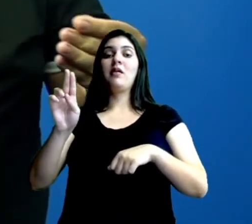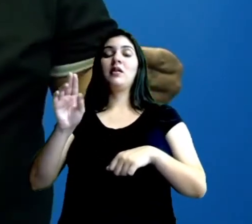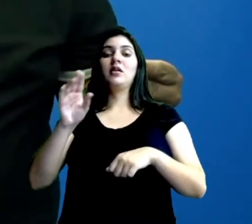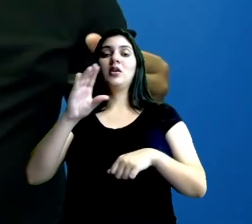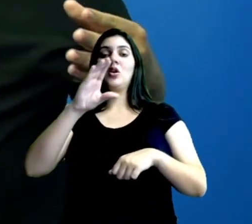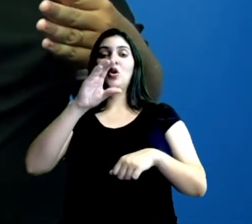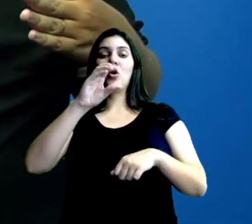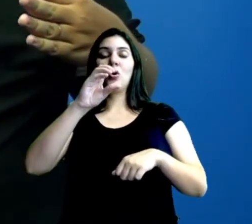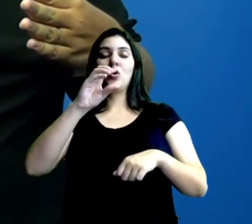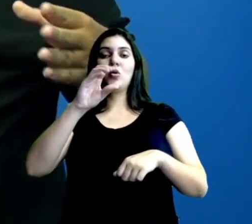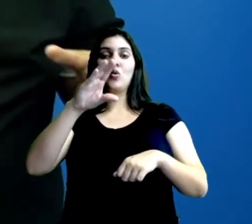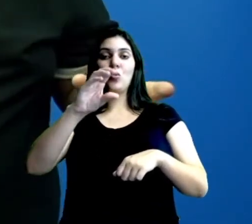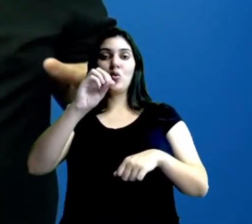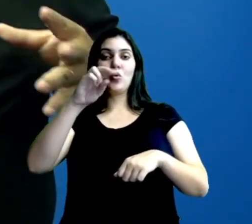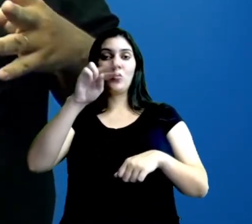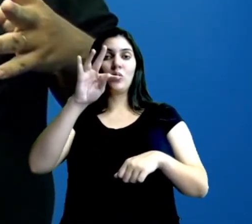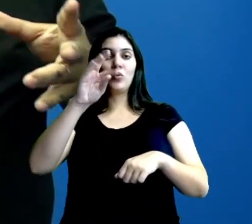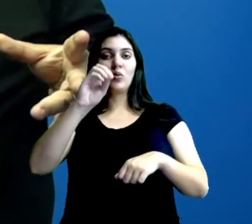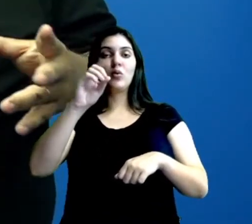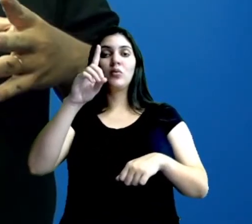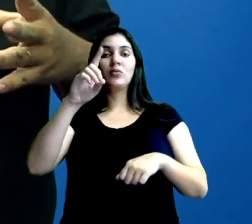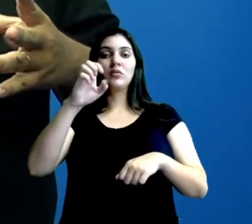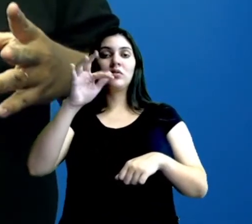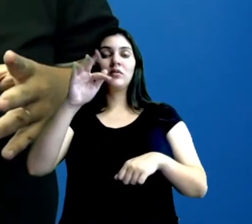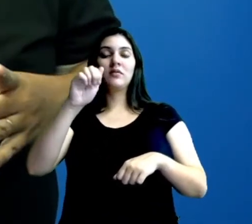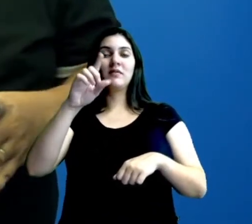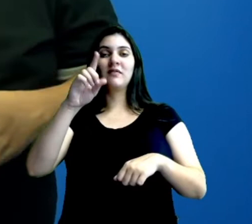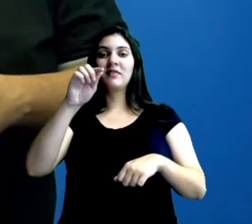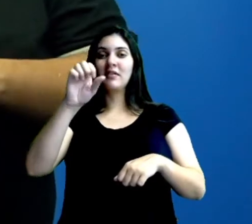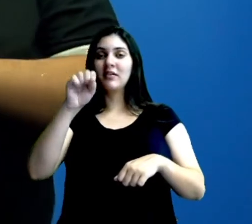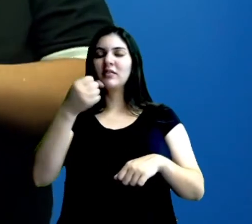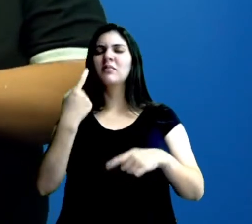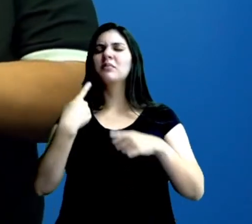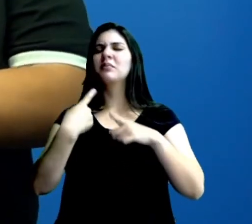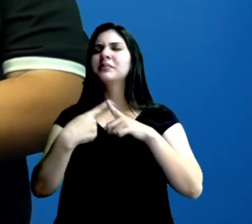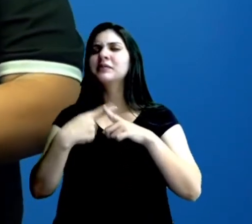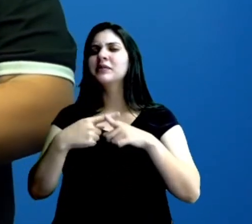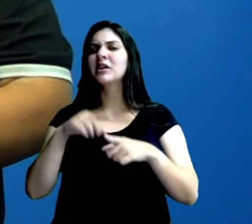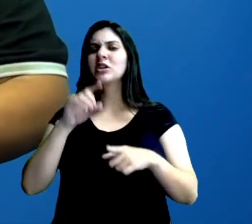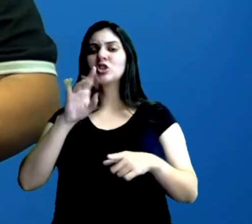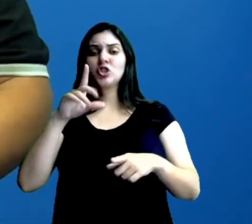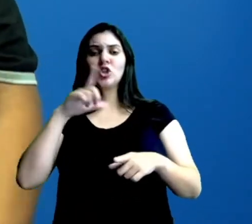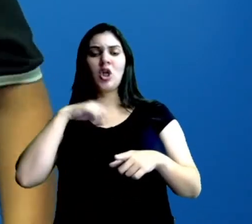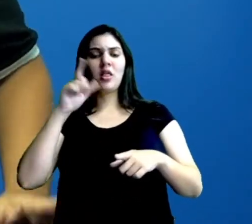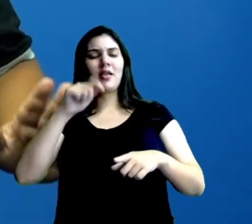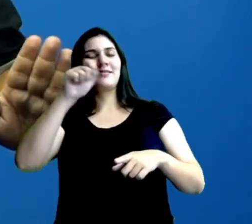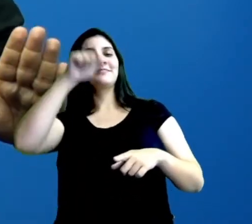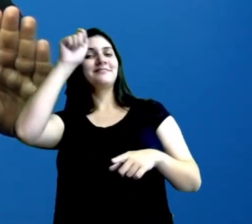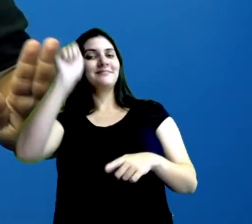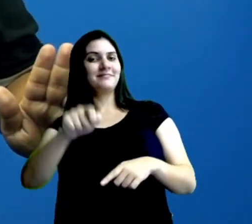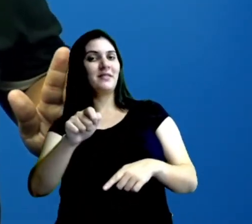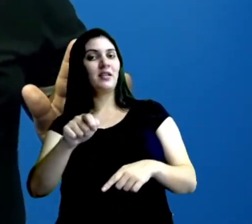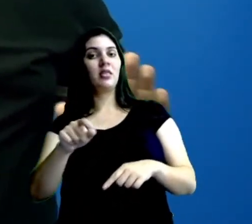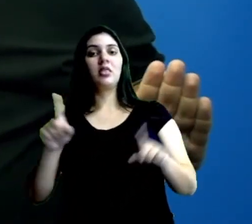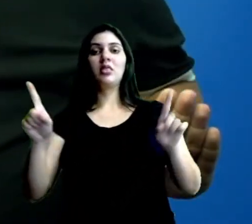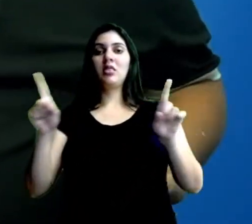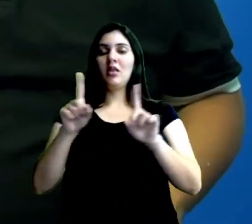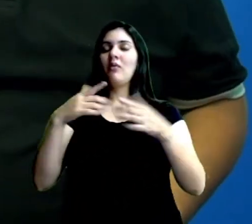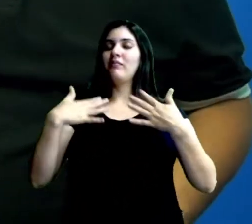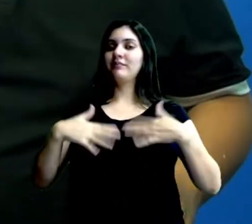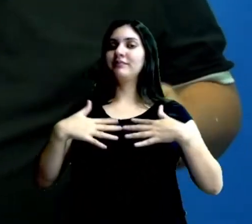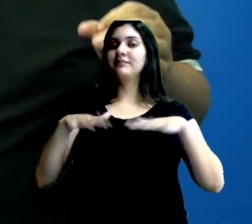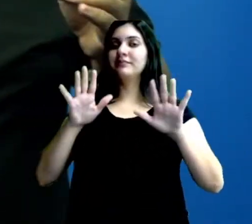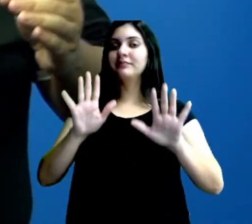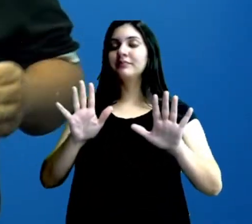pergunta que você está se fazendo agora, né? Por que conto de fada? Será que só tem fada lá, né? Não, calma